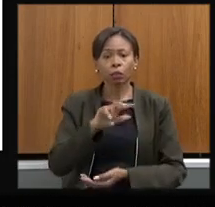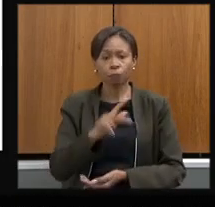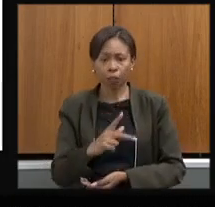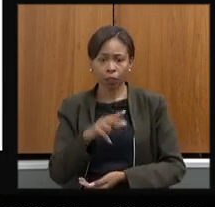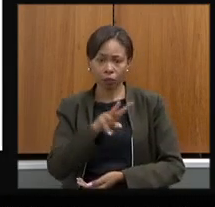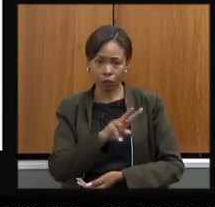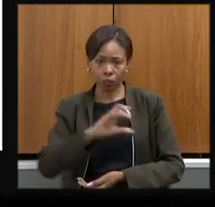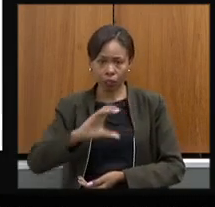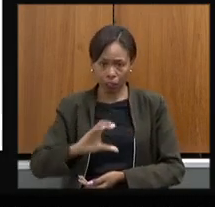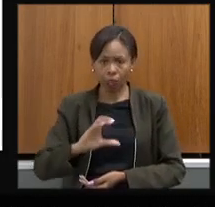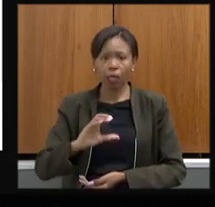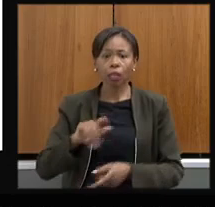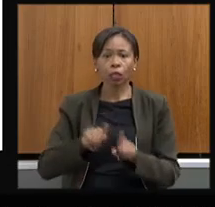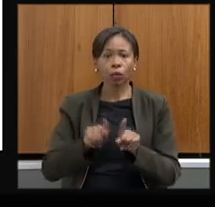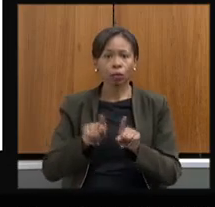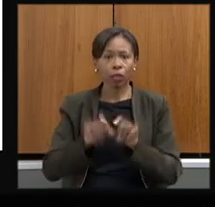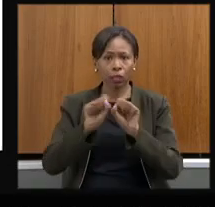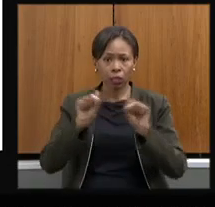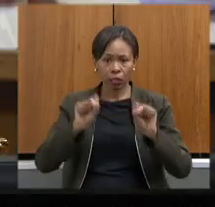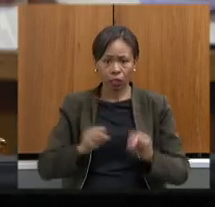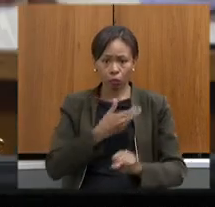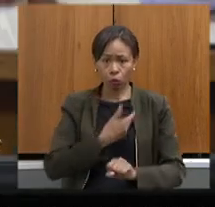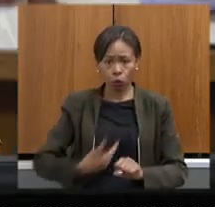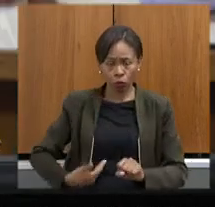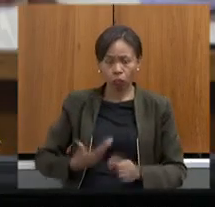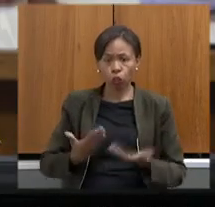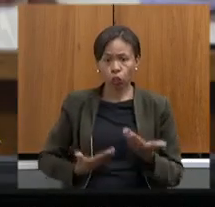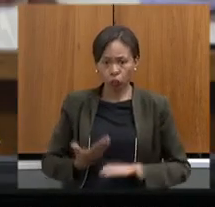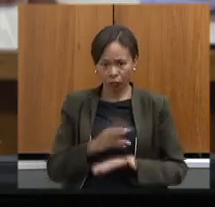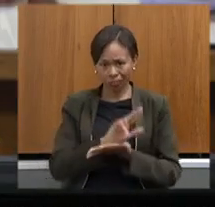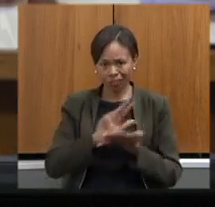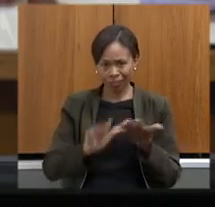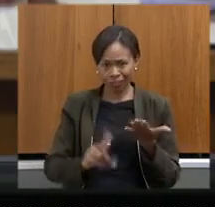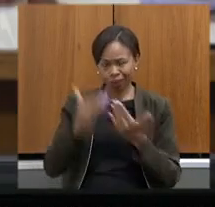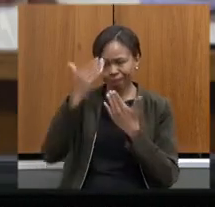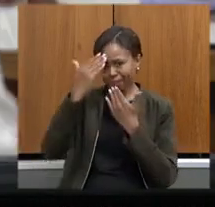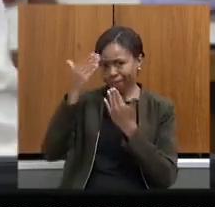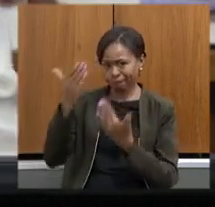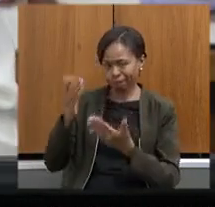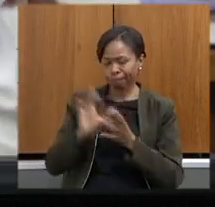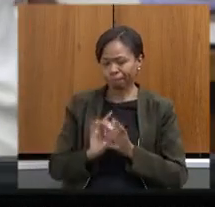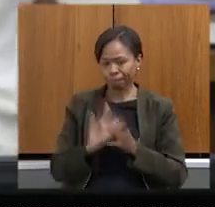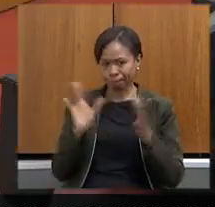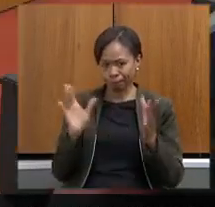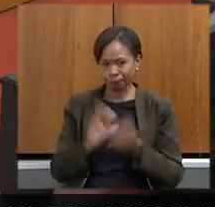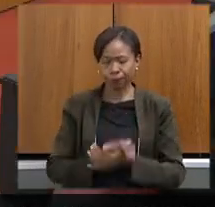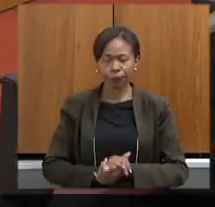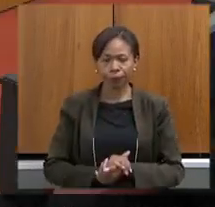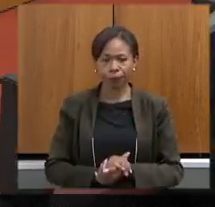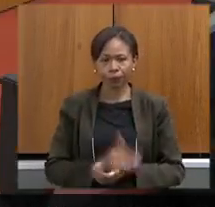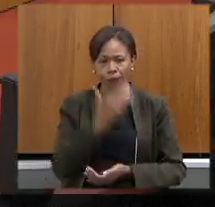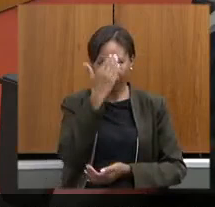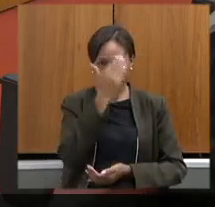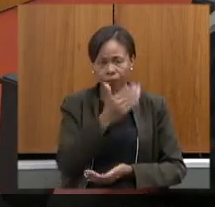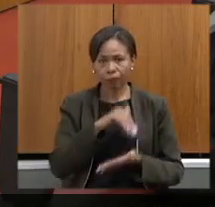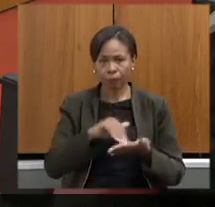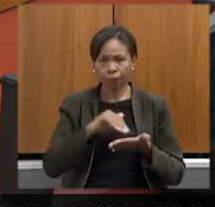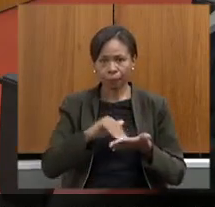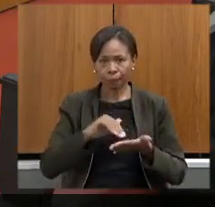ir à rede de governo que a rede IP multisserviços Muito obrigado e fico à disposição dos